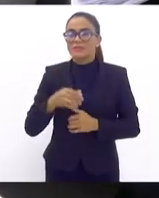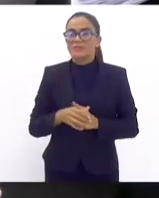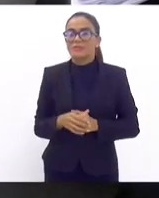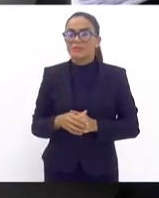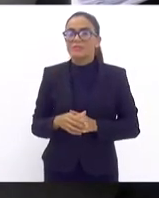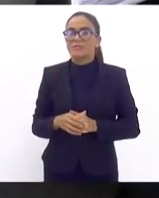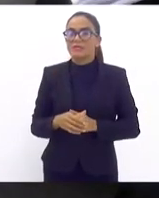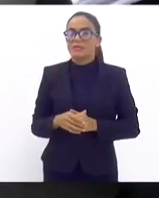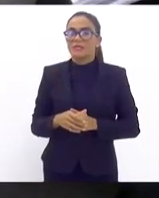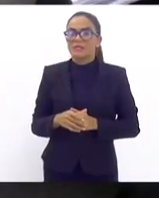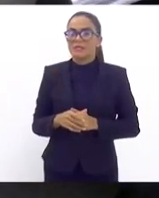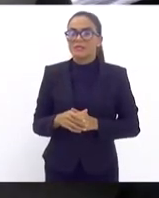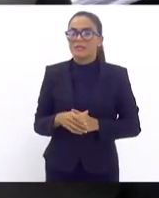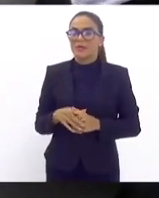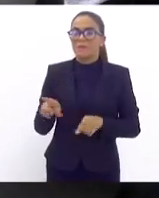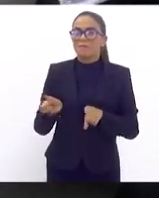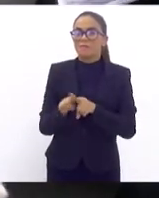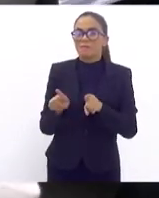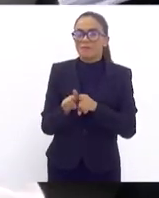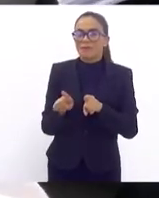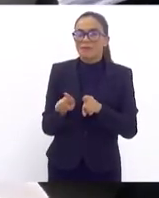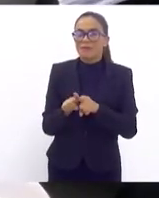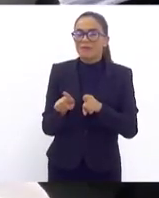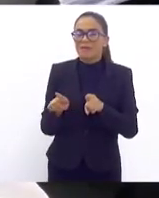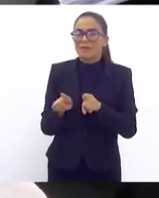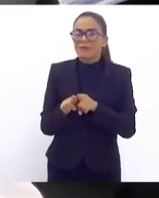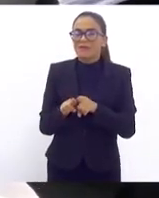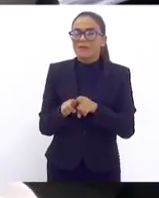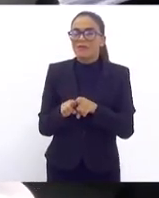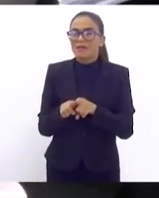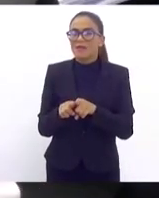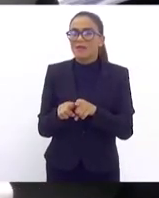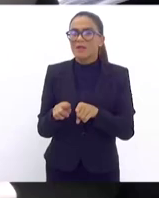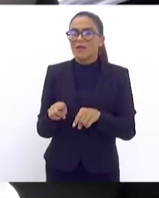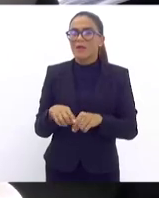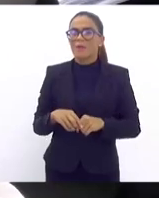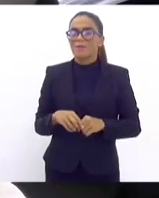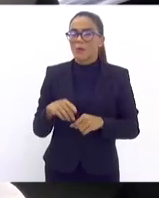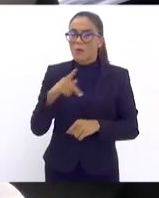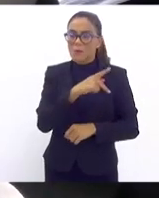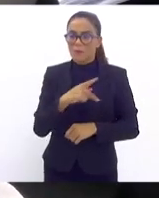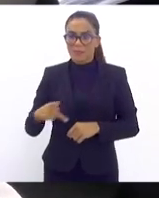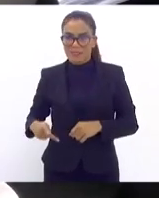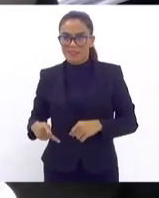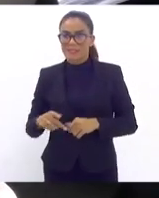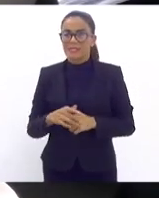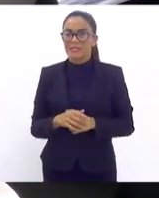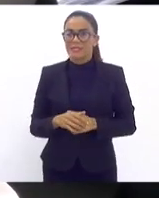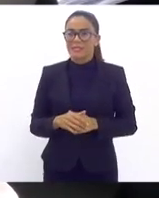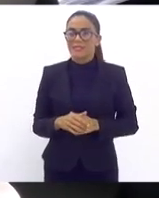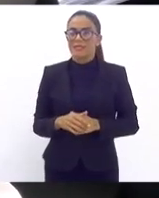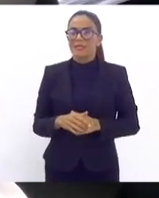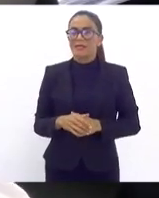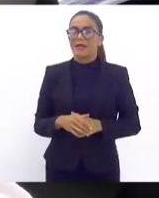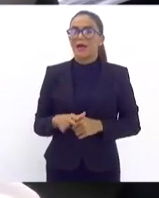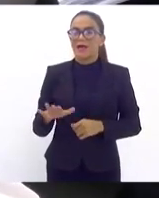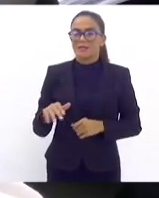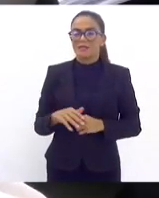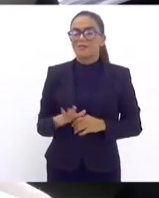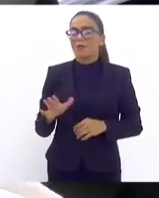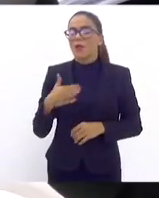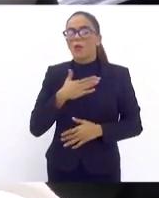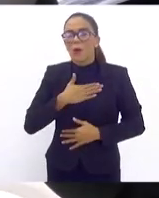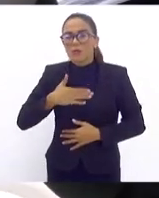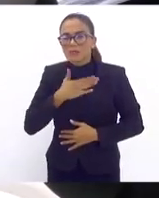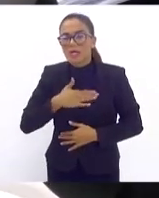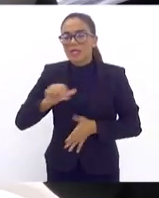né, deputada Verônica, deputada Dani Balbi, não sei se ainda não, se encontra presente, mas também se sinta saudada. Eu que gostaria,